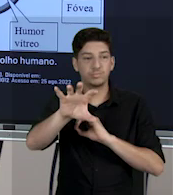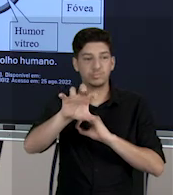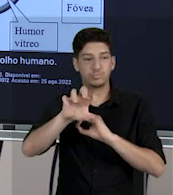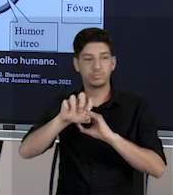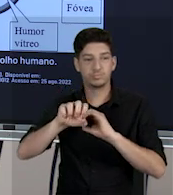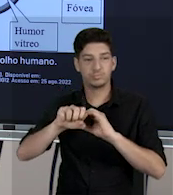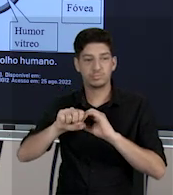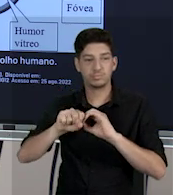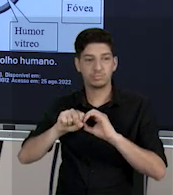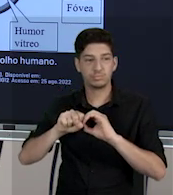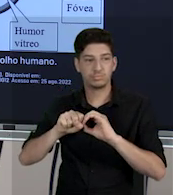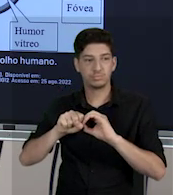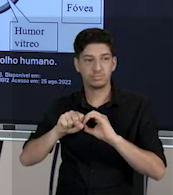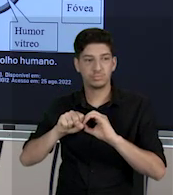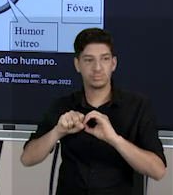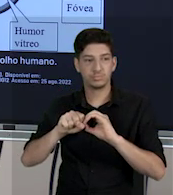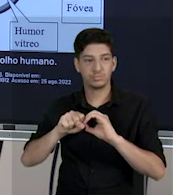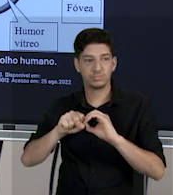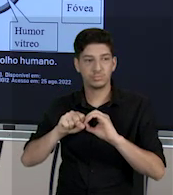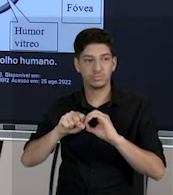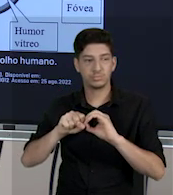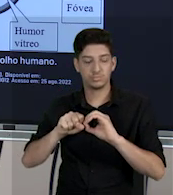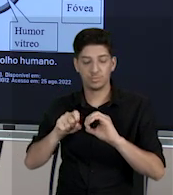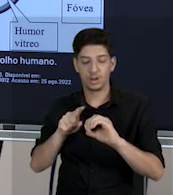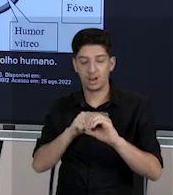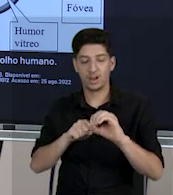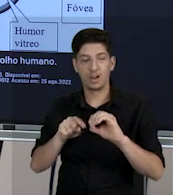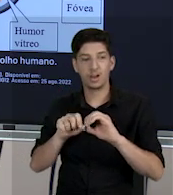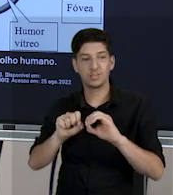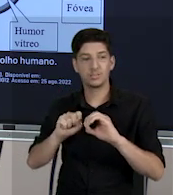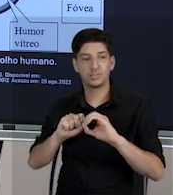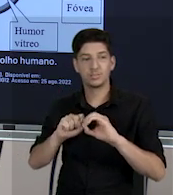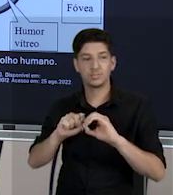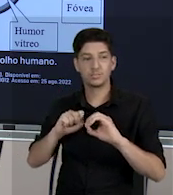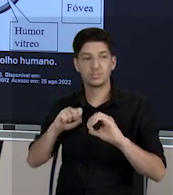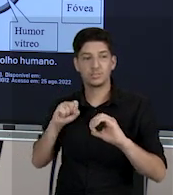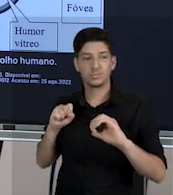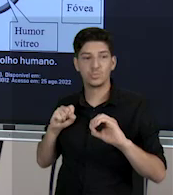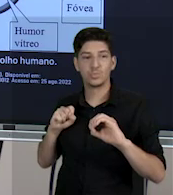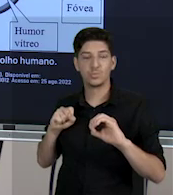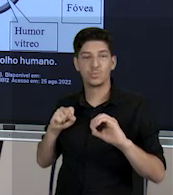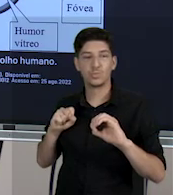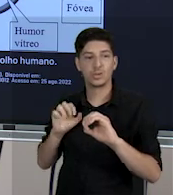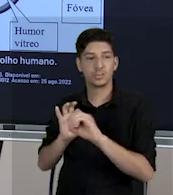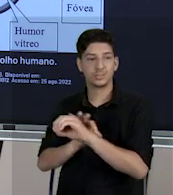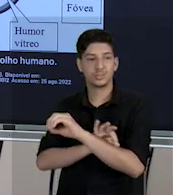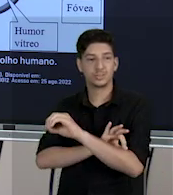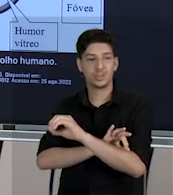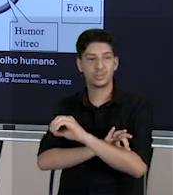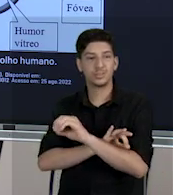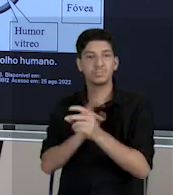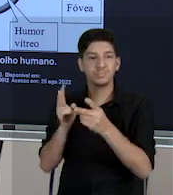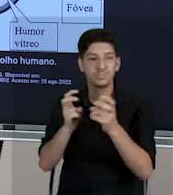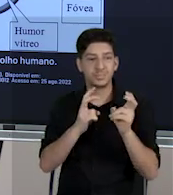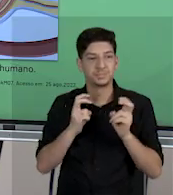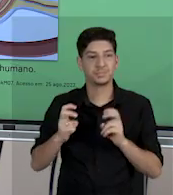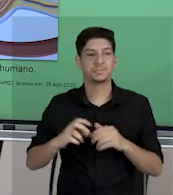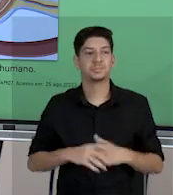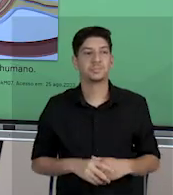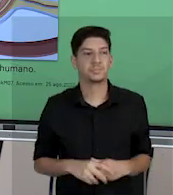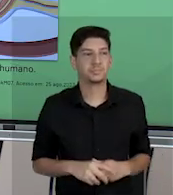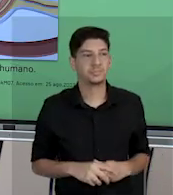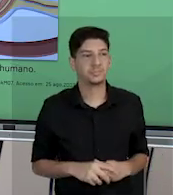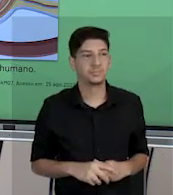pupila, atravessar a lente que é o cristalino e chegar até as células fotossensíveis aqui de fundo de olho.